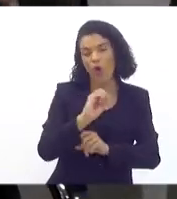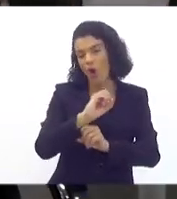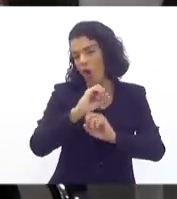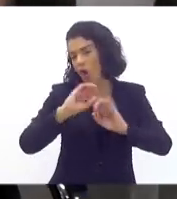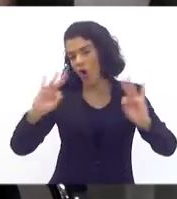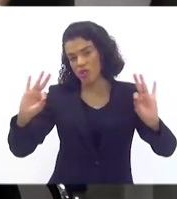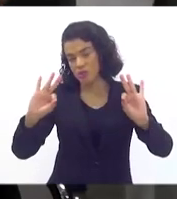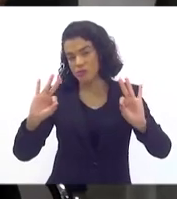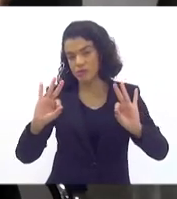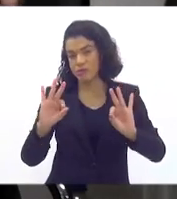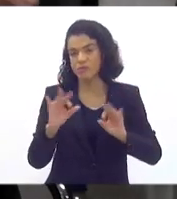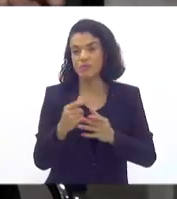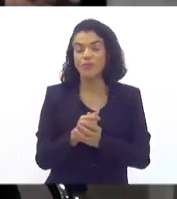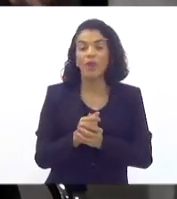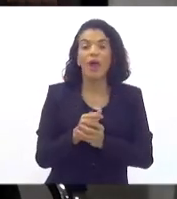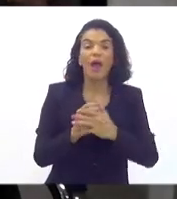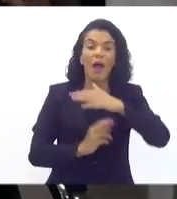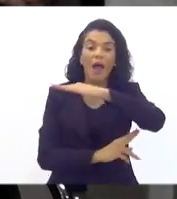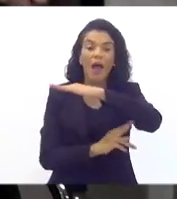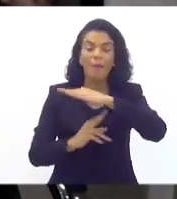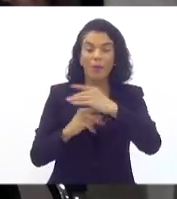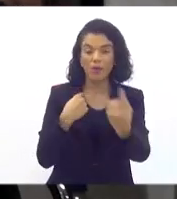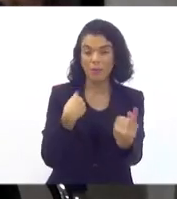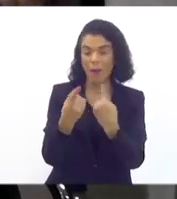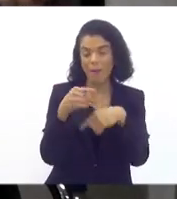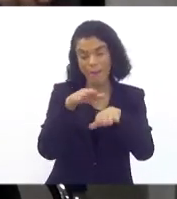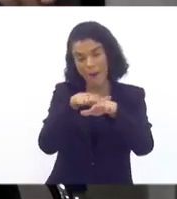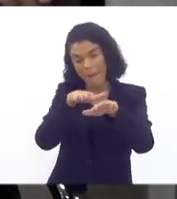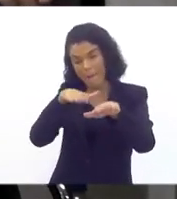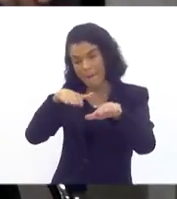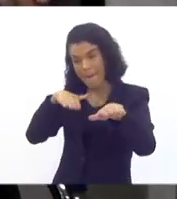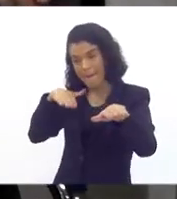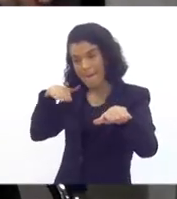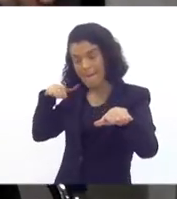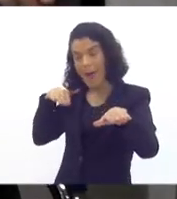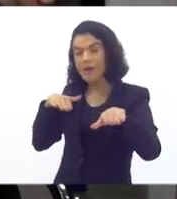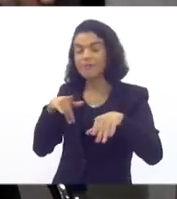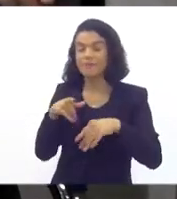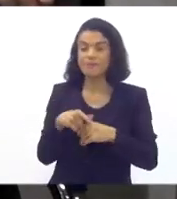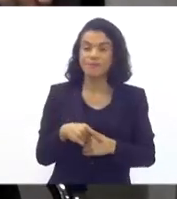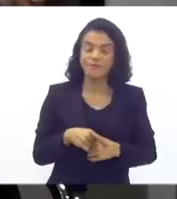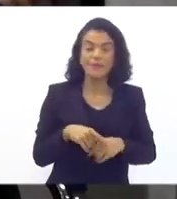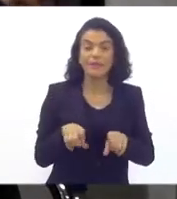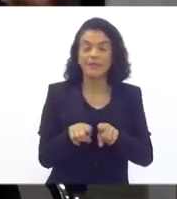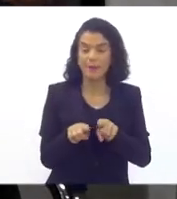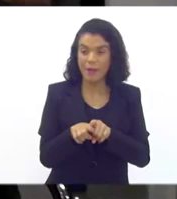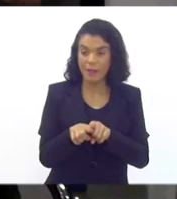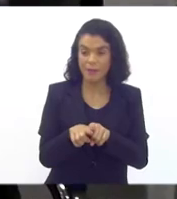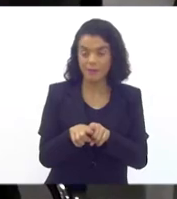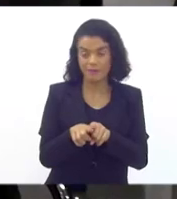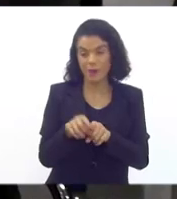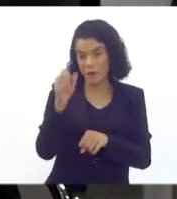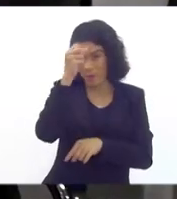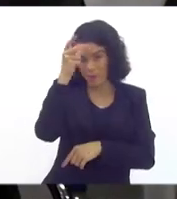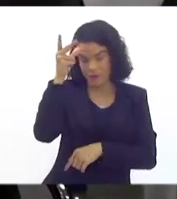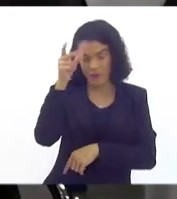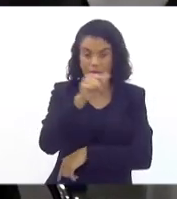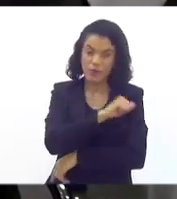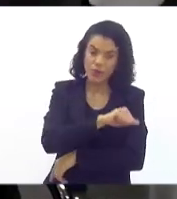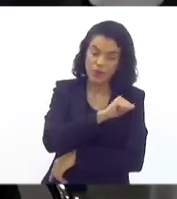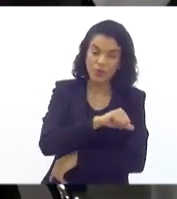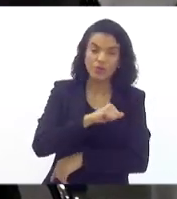encheu a ponte de carros tirando passageiro das barcas e ao mesmo tempo então Prefeito aqui do Rio de Janeiro